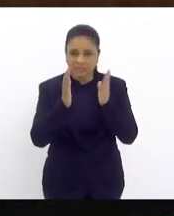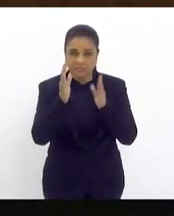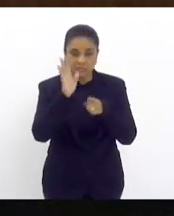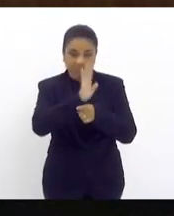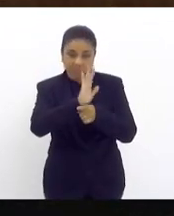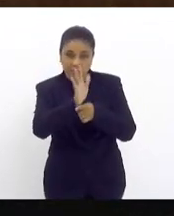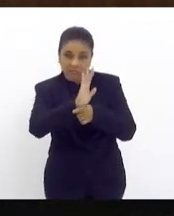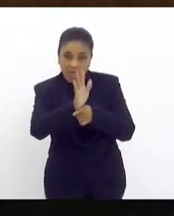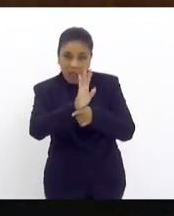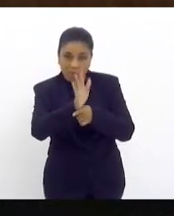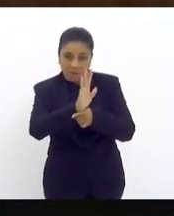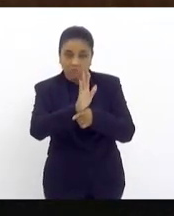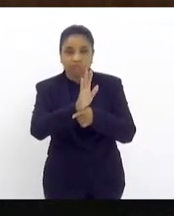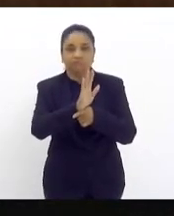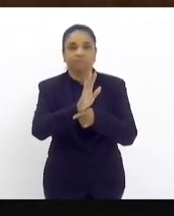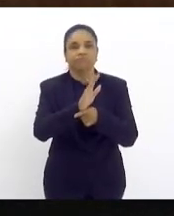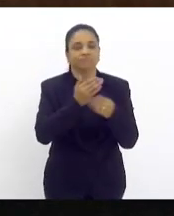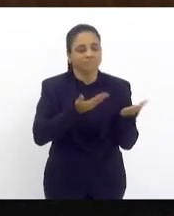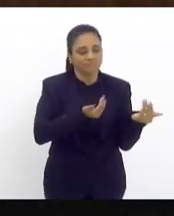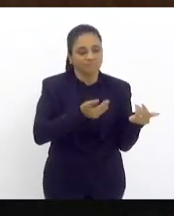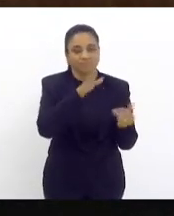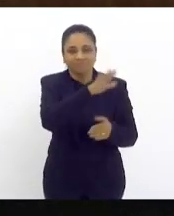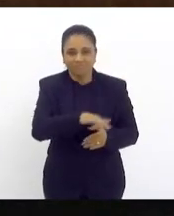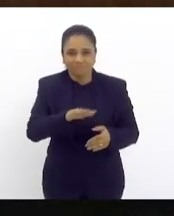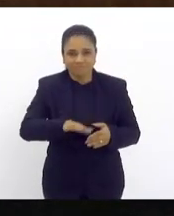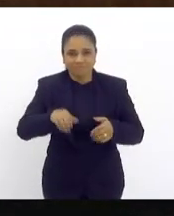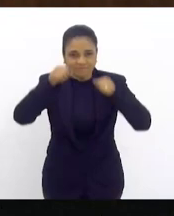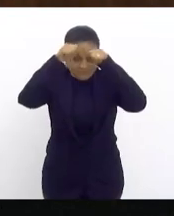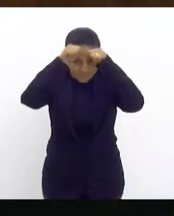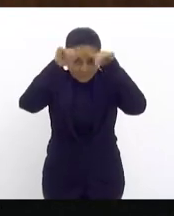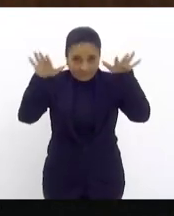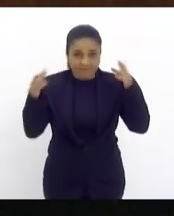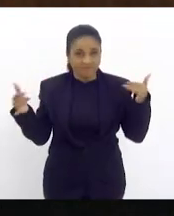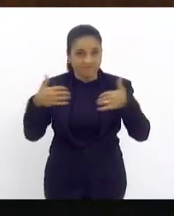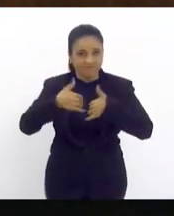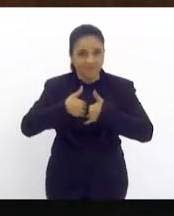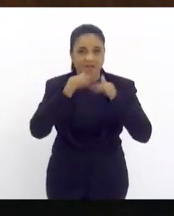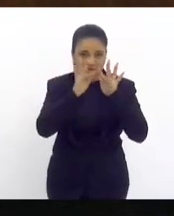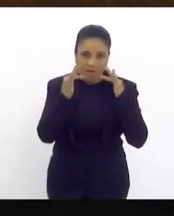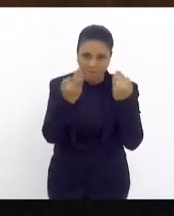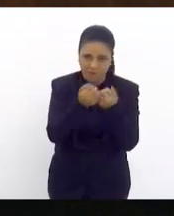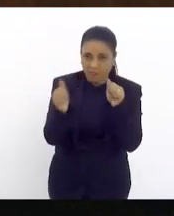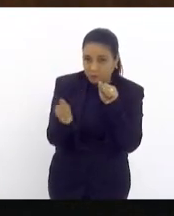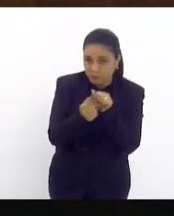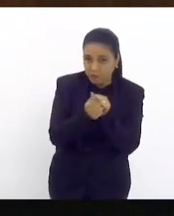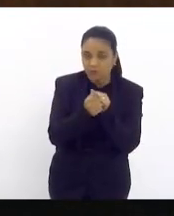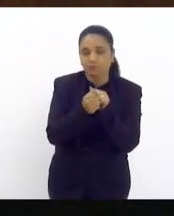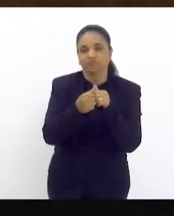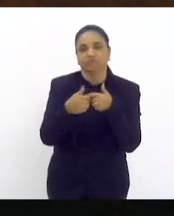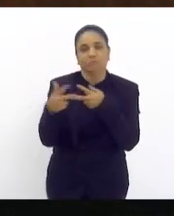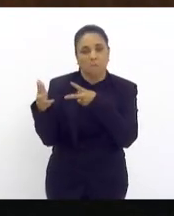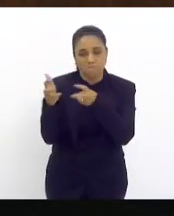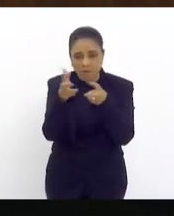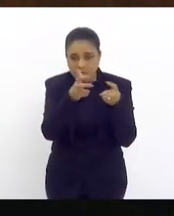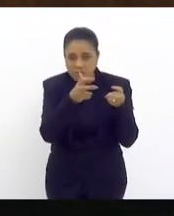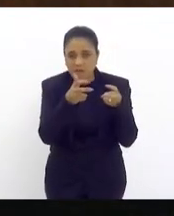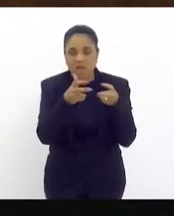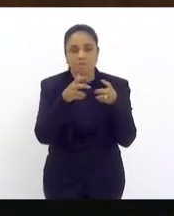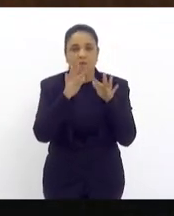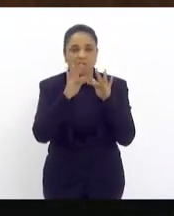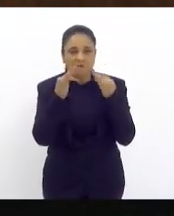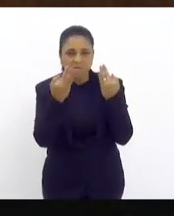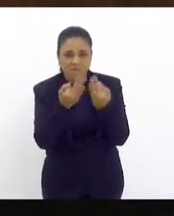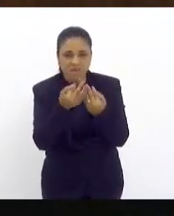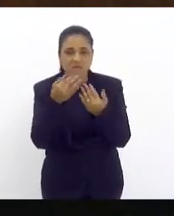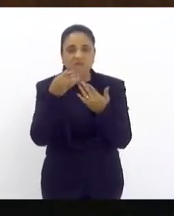crianças e adolescentes com Transtorno do espectro autista e suas famílias que a gente vê que segundo relato dos pais